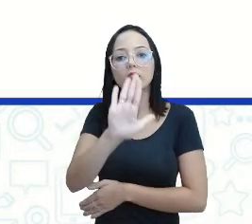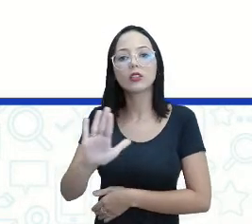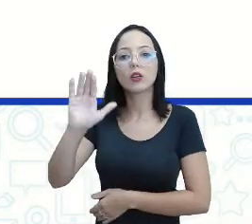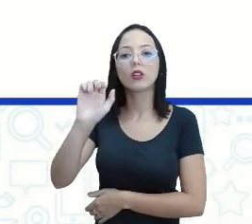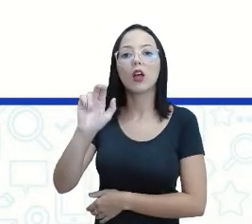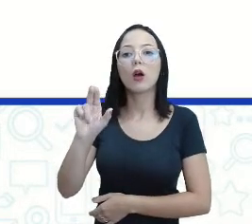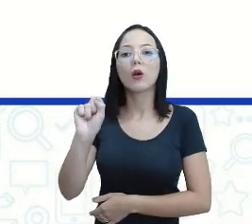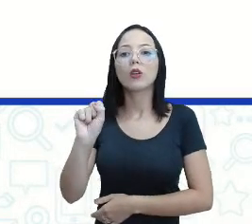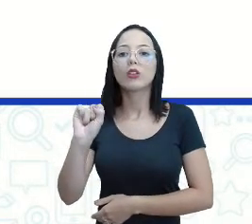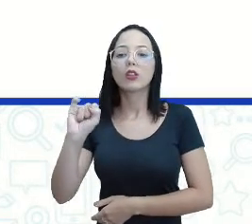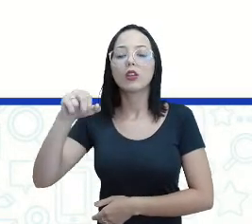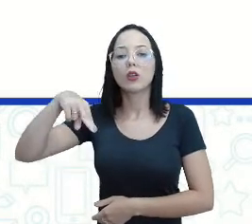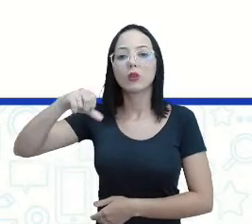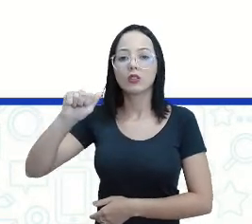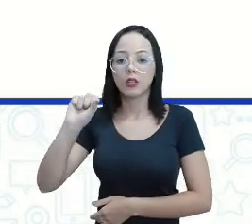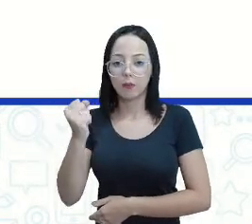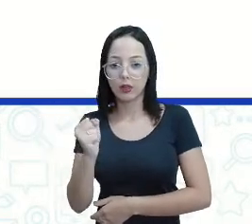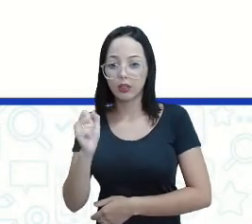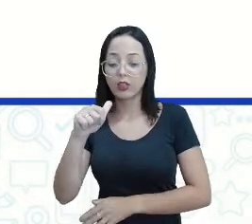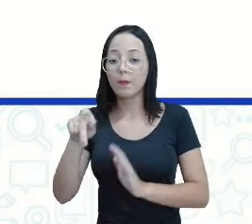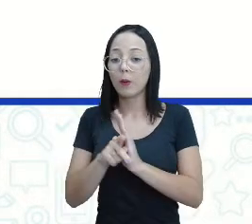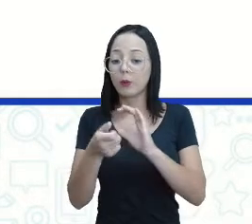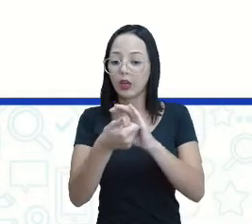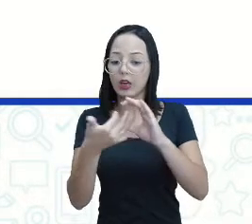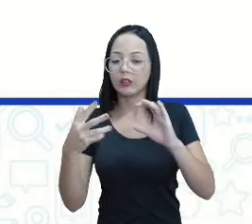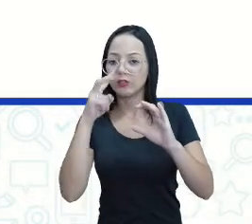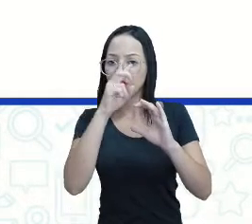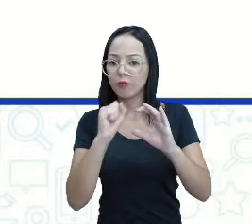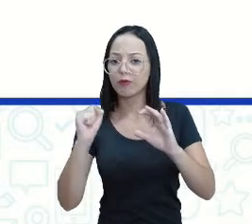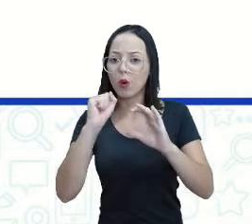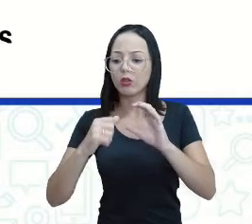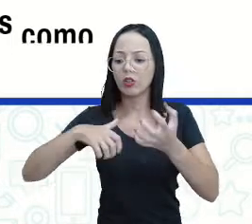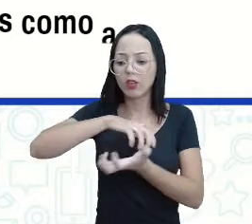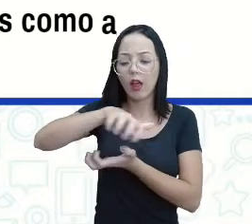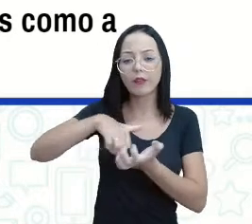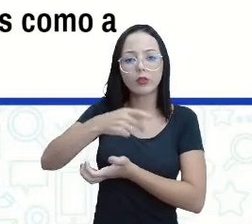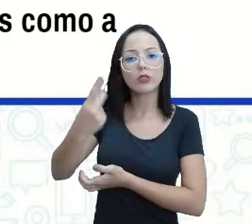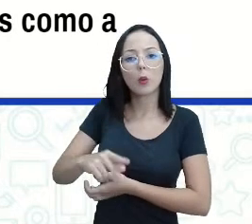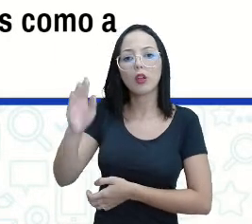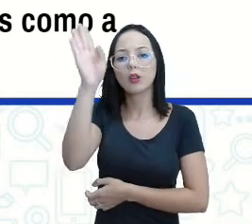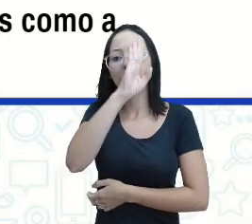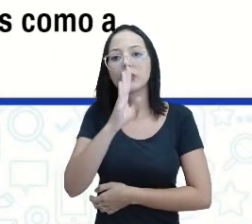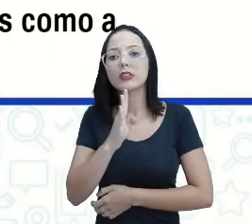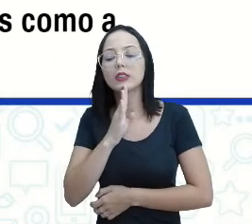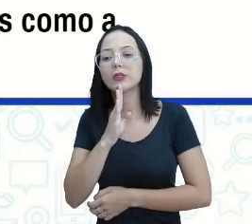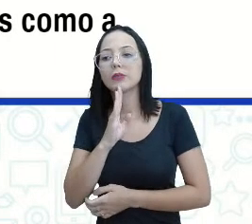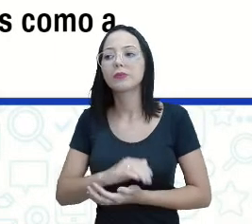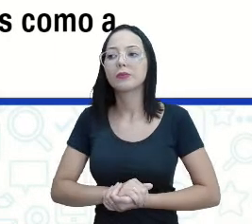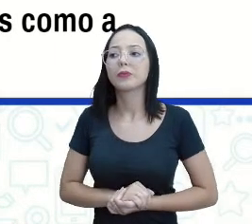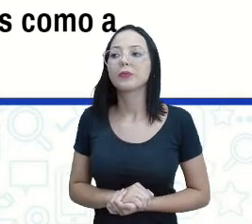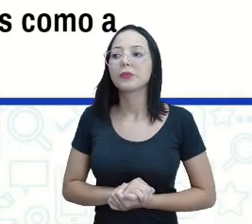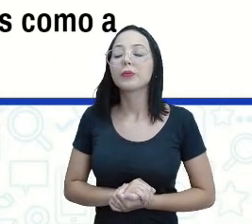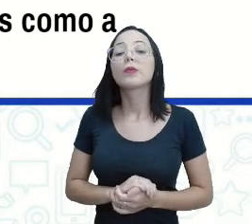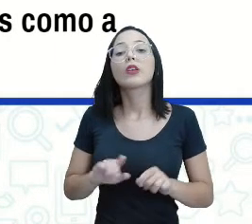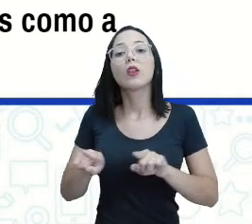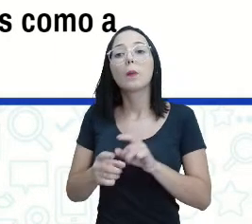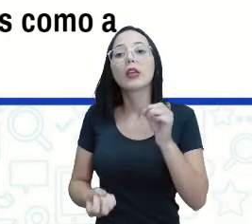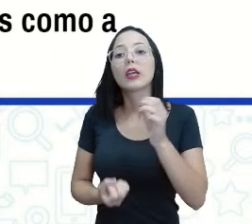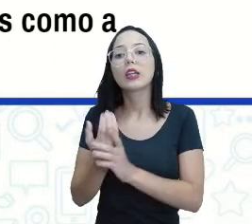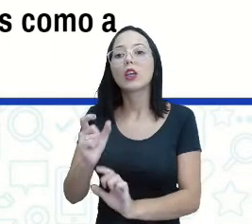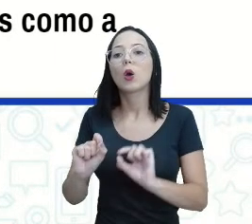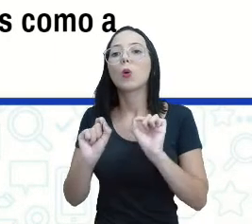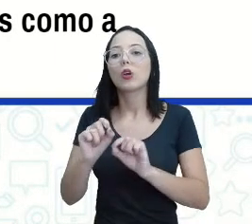Nacional e os Minas, tá? Isso aí foram características muito fortes dessa revolução aqui, tá? Então, a gente também cria em